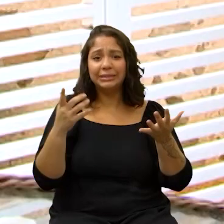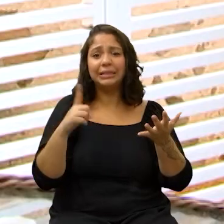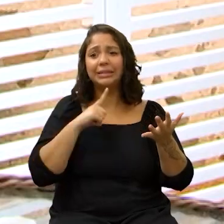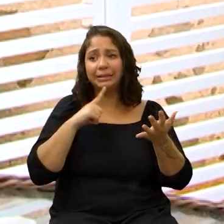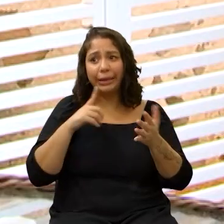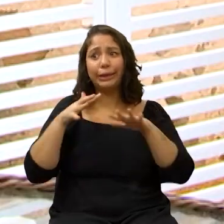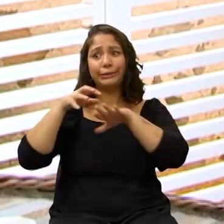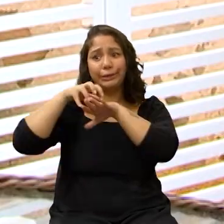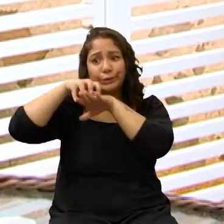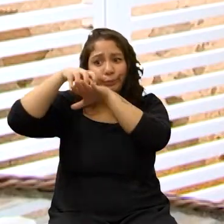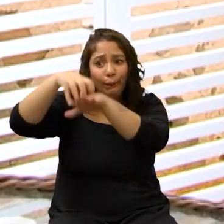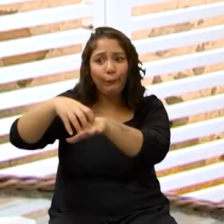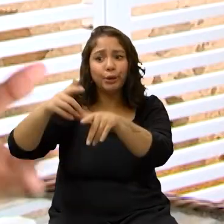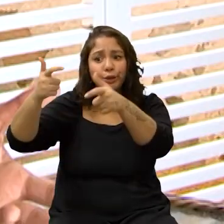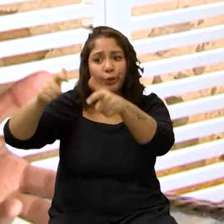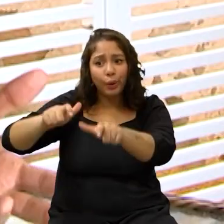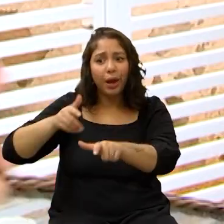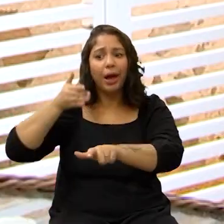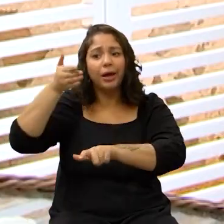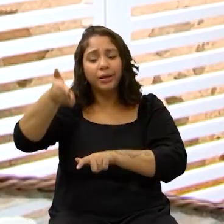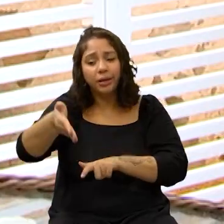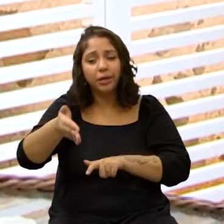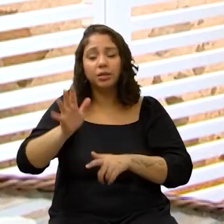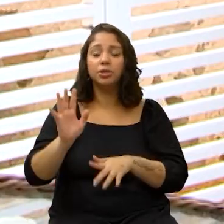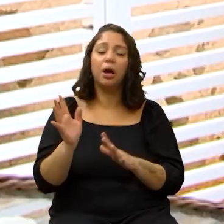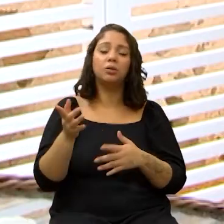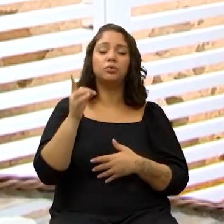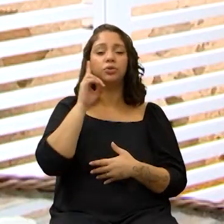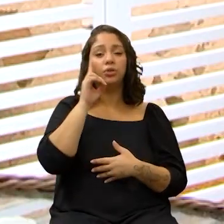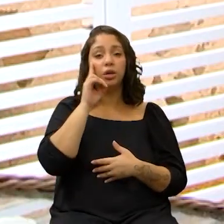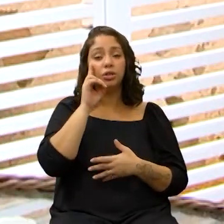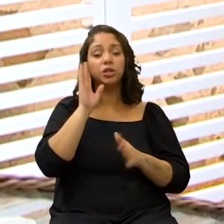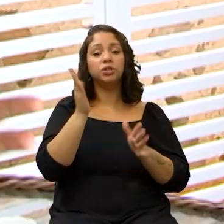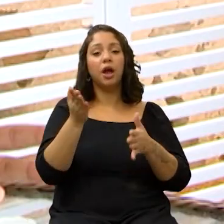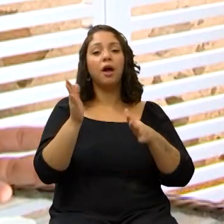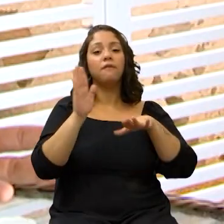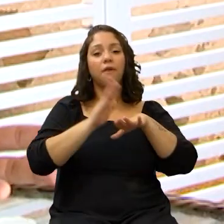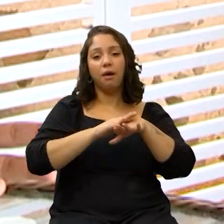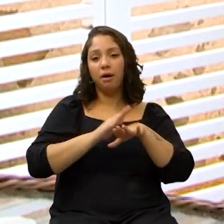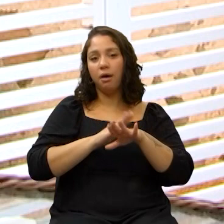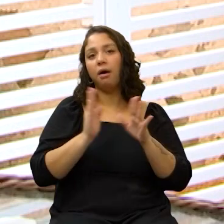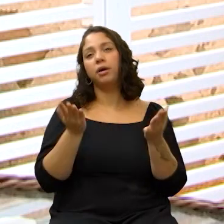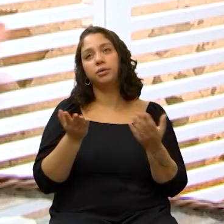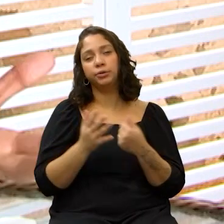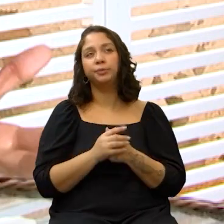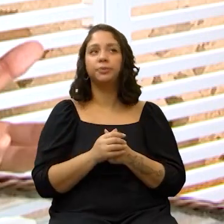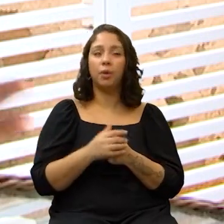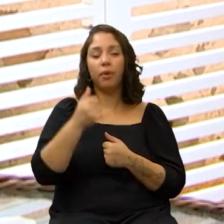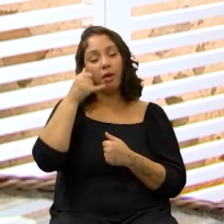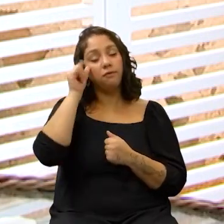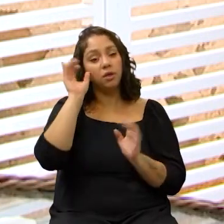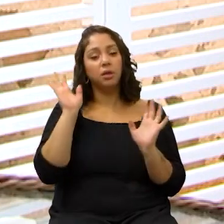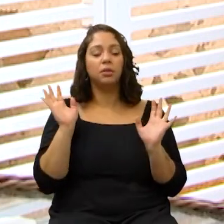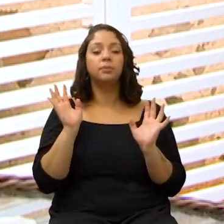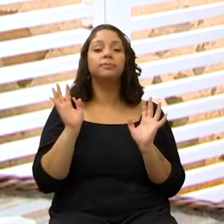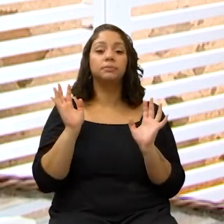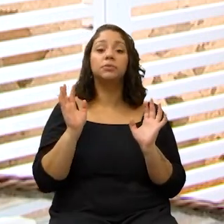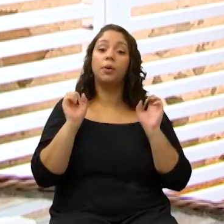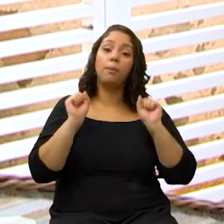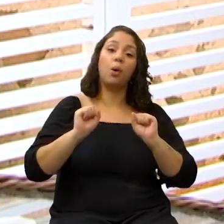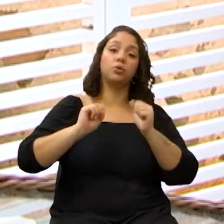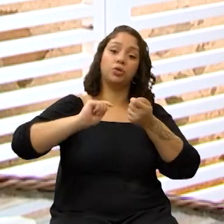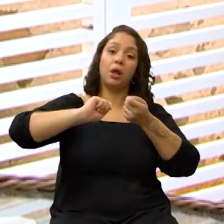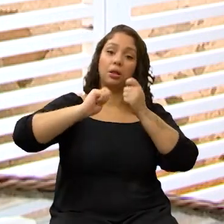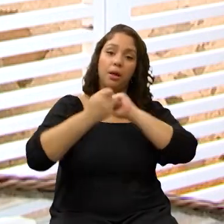já ter que pegar transporte, aquelas coisas que ela já faz na jornada regular dela, né? Então, eventualmente vai ser assim que ela